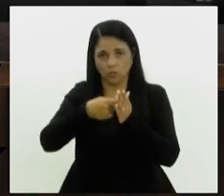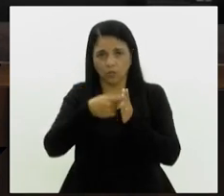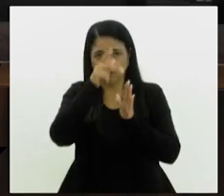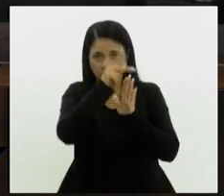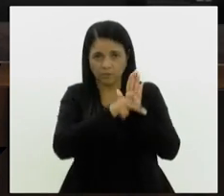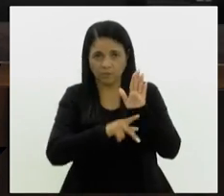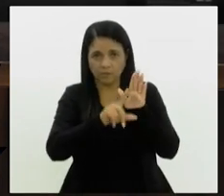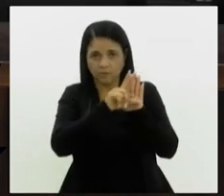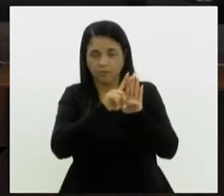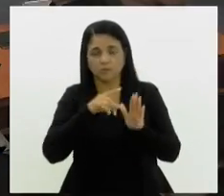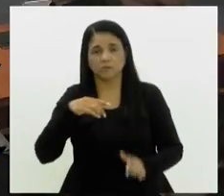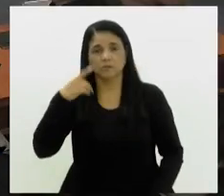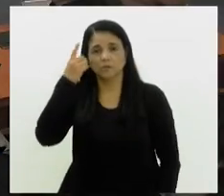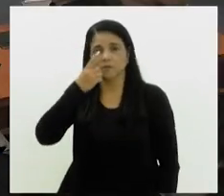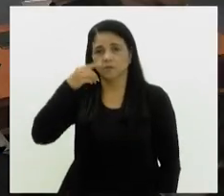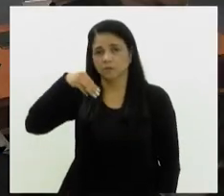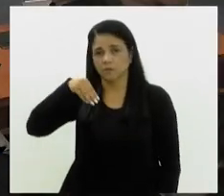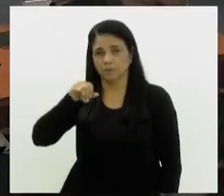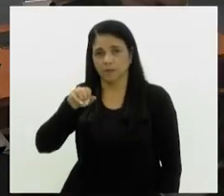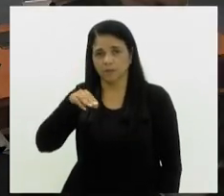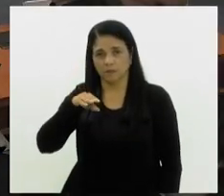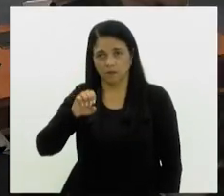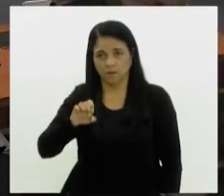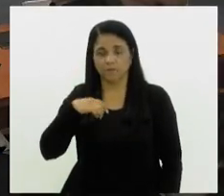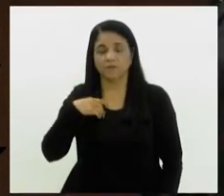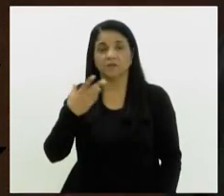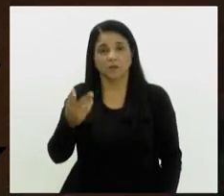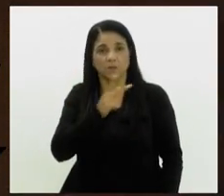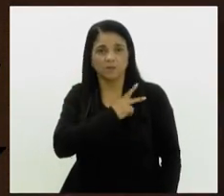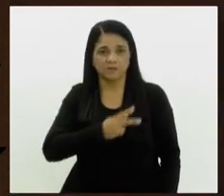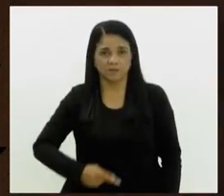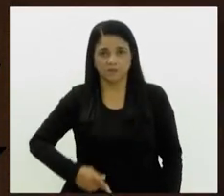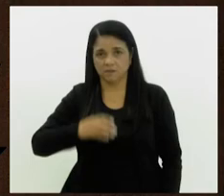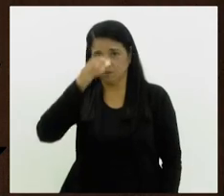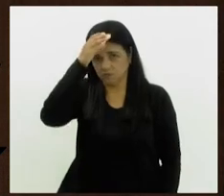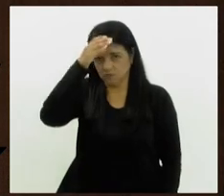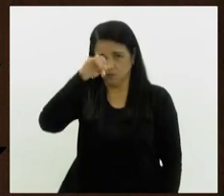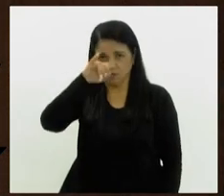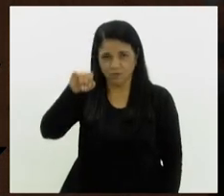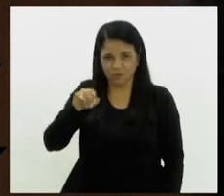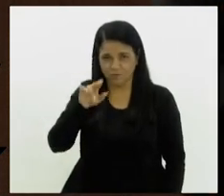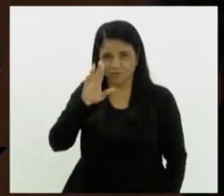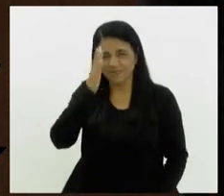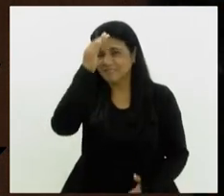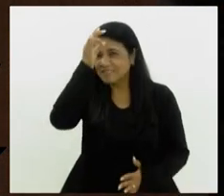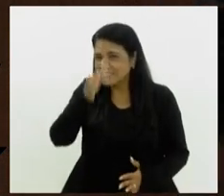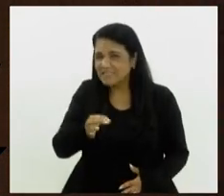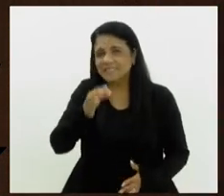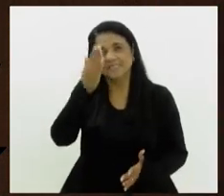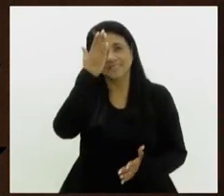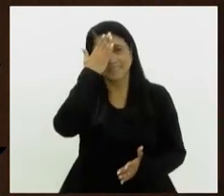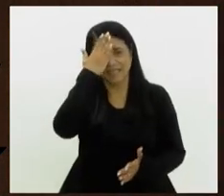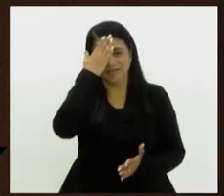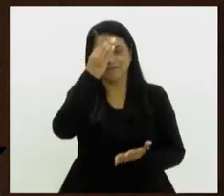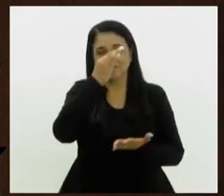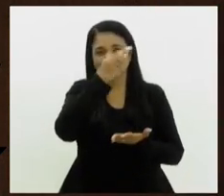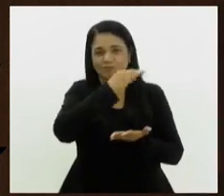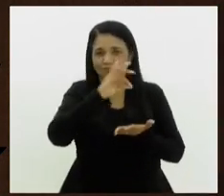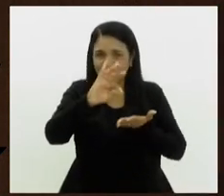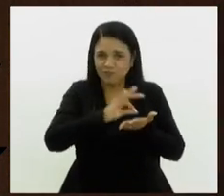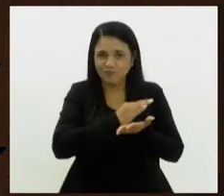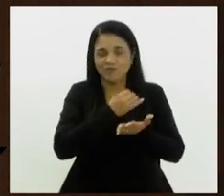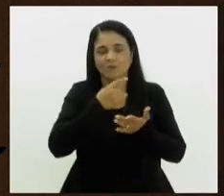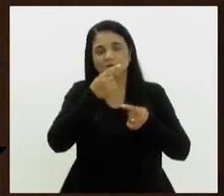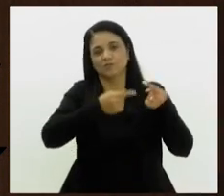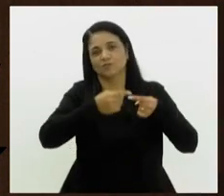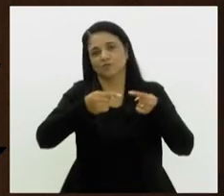deputado Carlos Mink. Presidenta Tia Ju, Vossa Excelência tinha certeza que eu ia me inscrever para discutir o meu projeto,